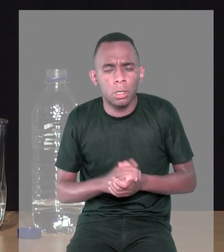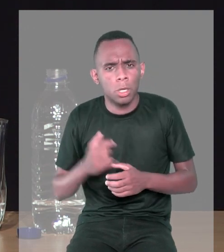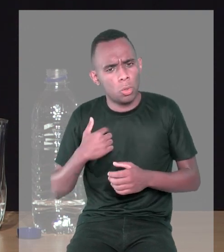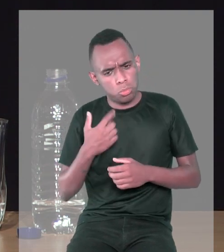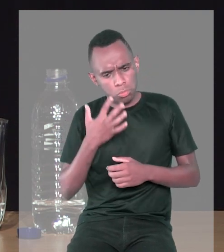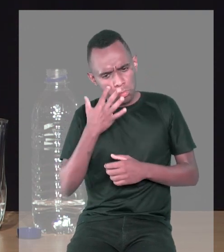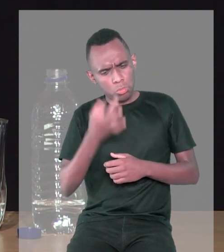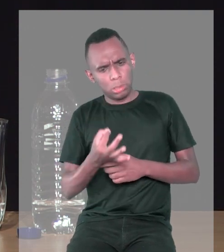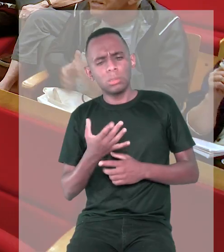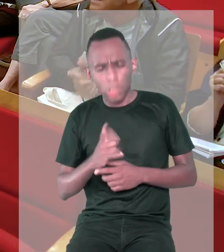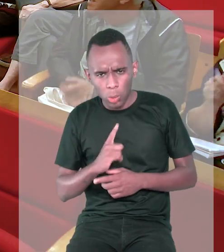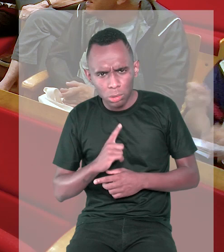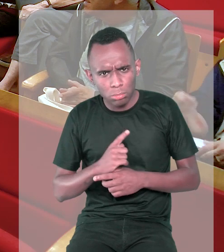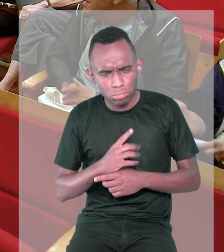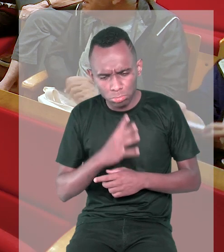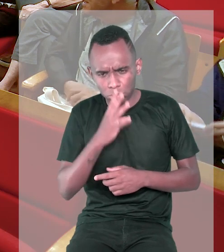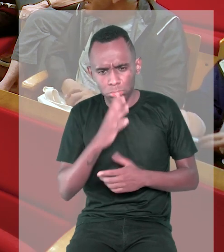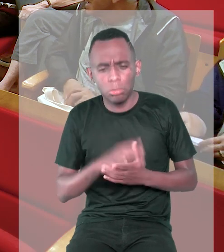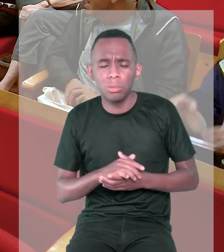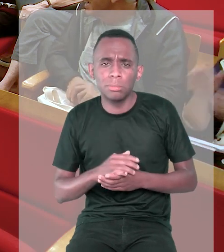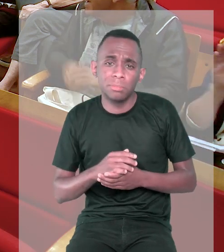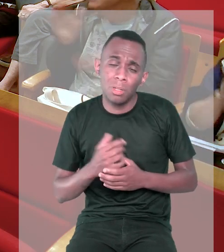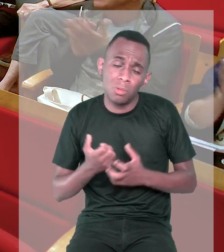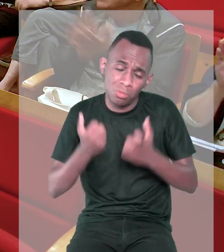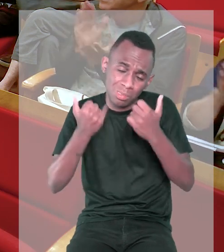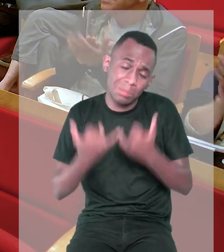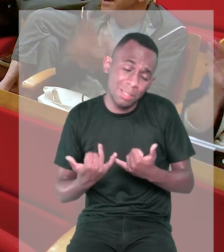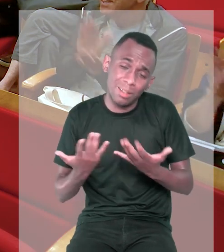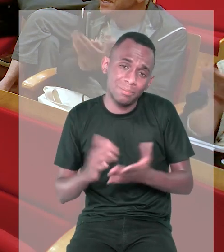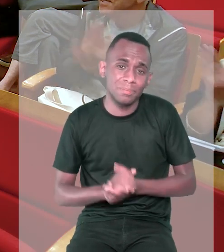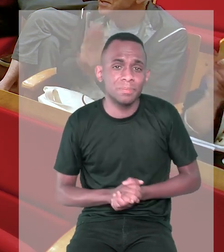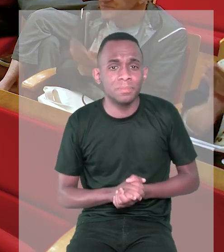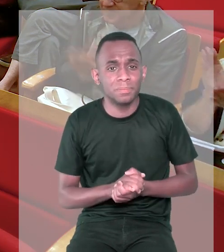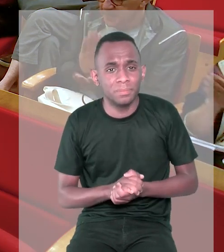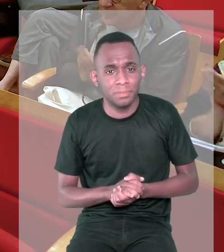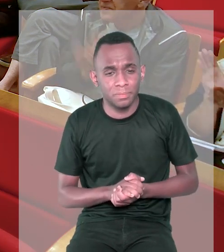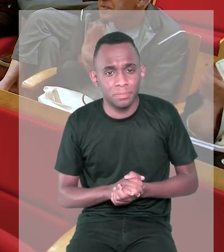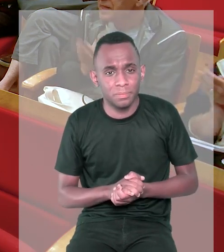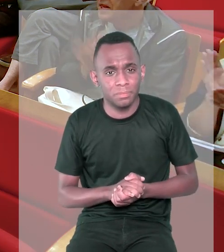dizer. Foi espetacular, né? Obrigado, gente.